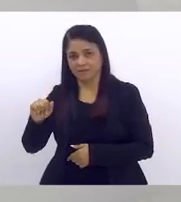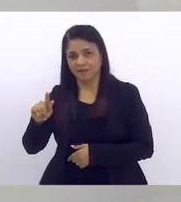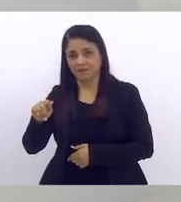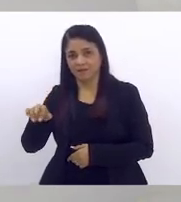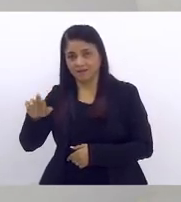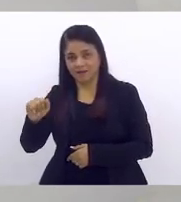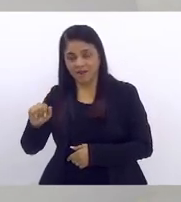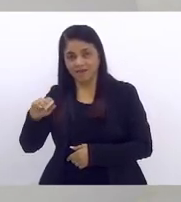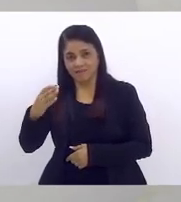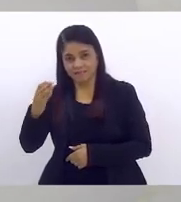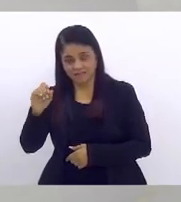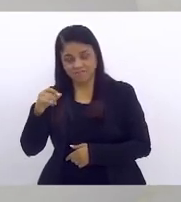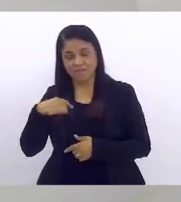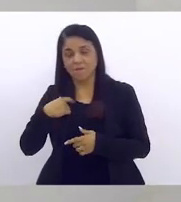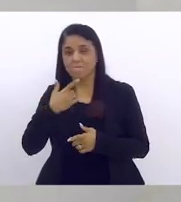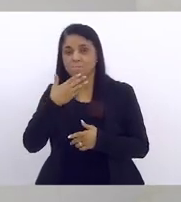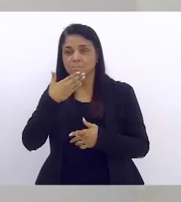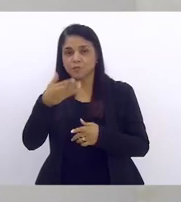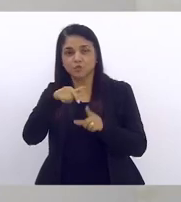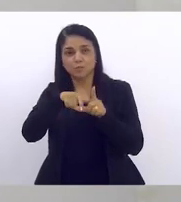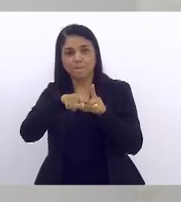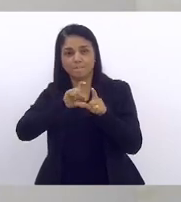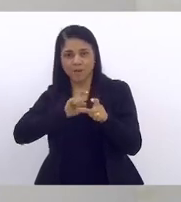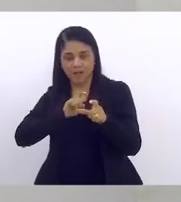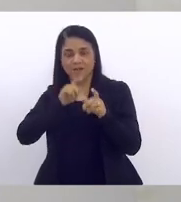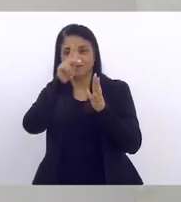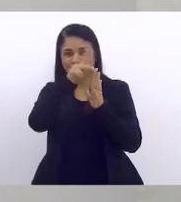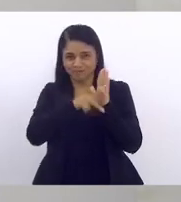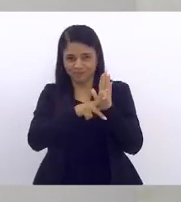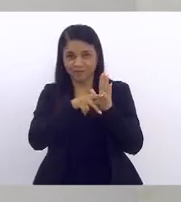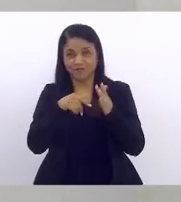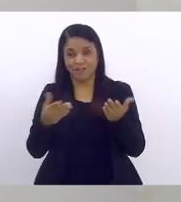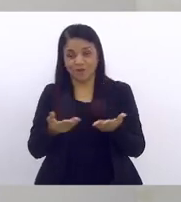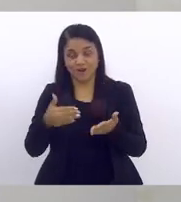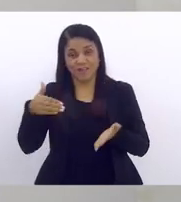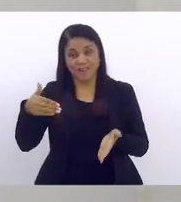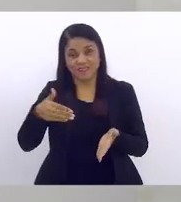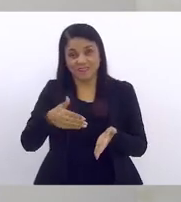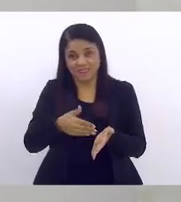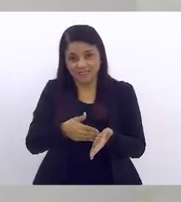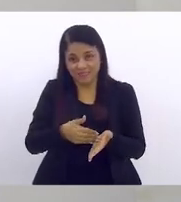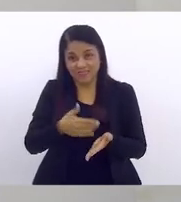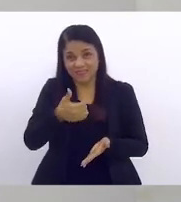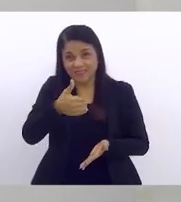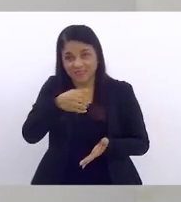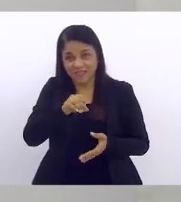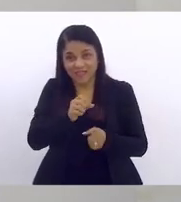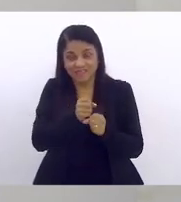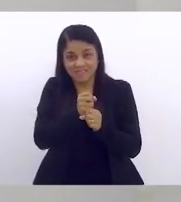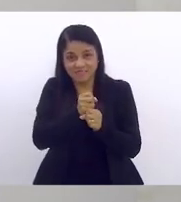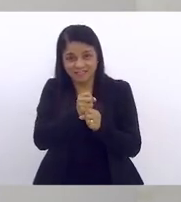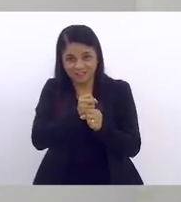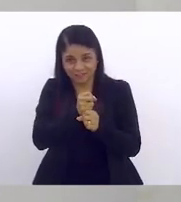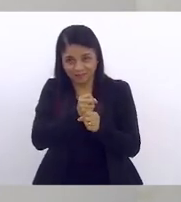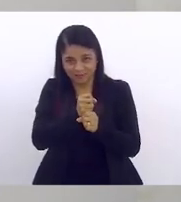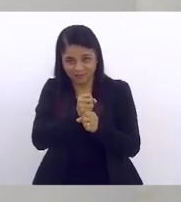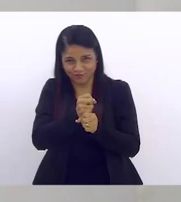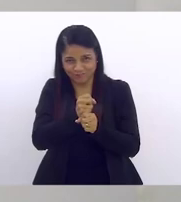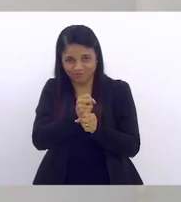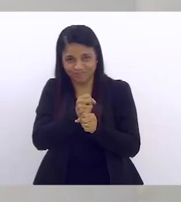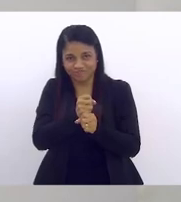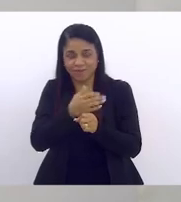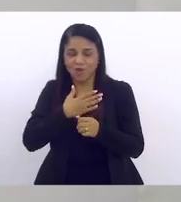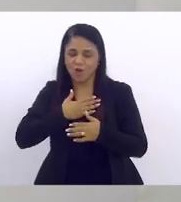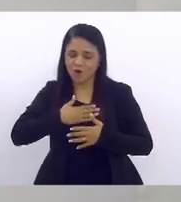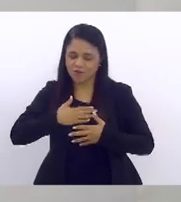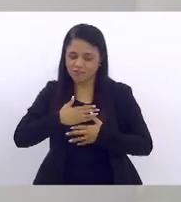projeto neste ano. Este ano, o projeto completa 10 anos de formalidade. E eu gostaria muito de que ela estivesse